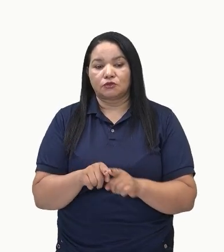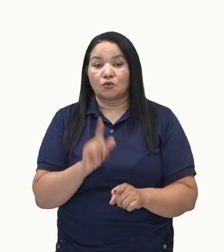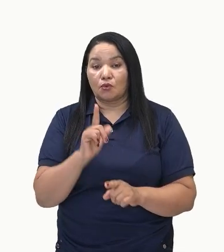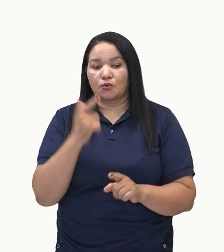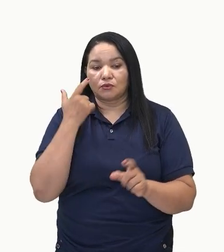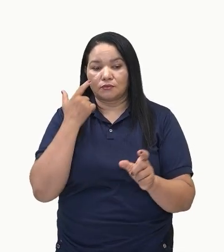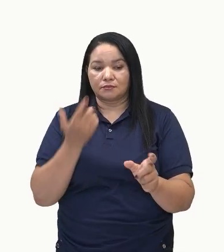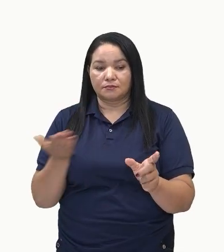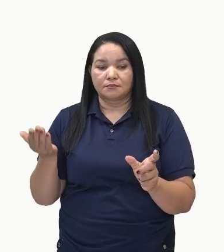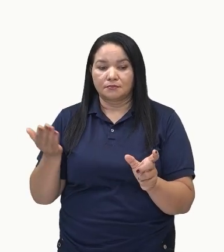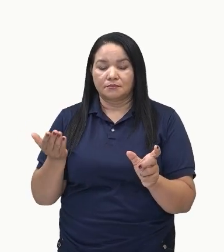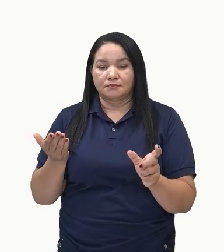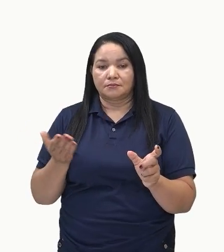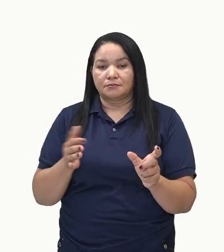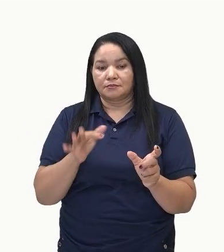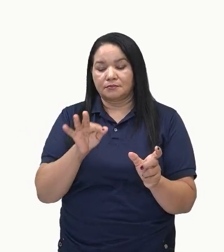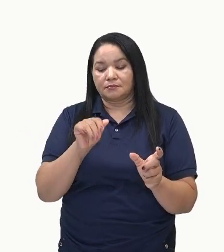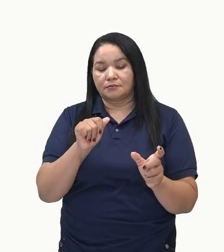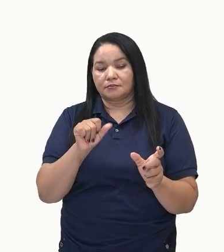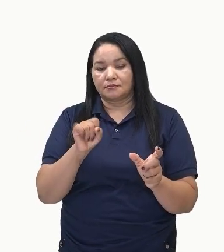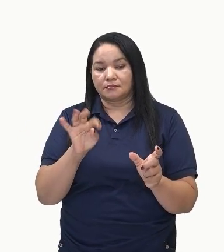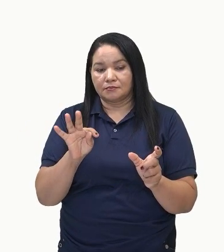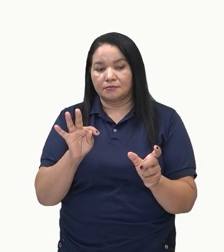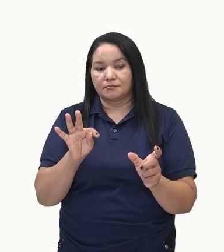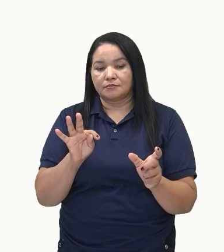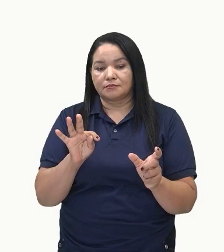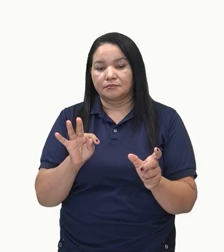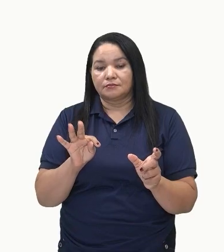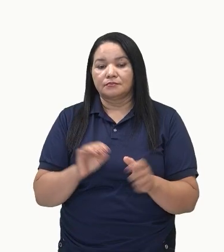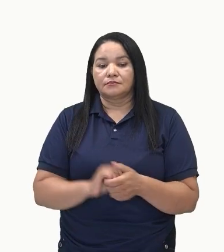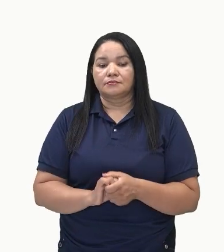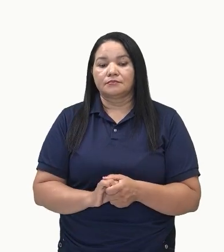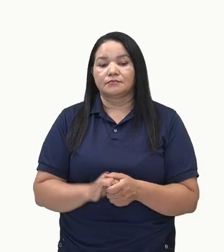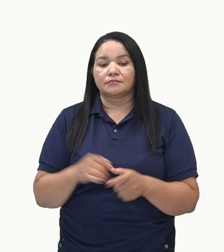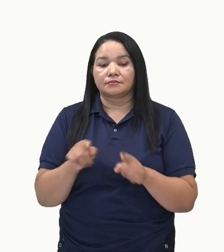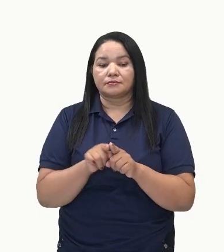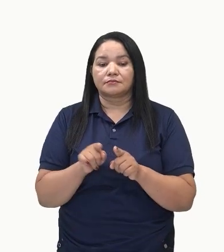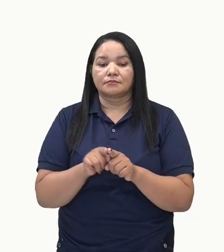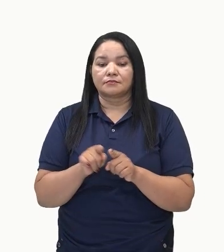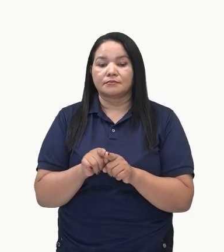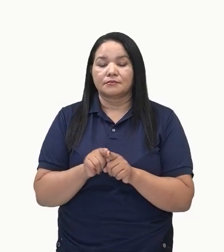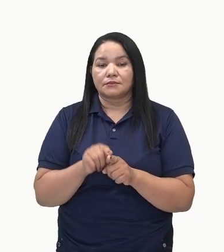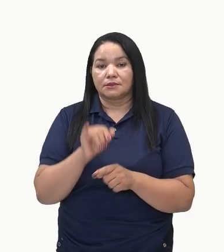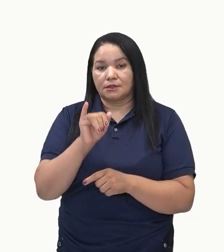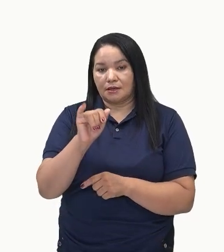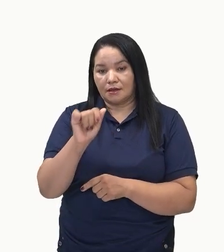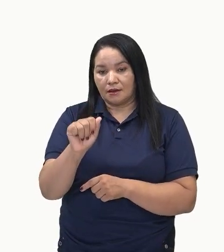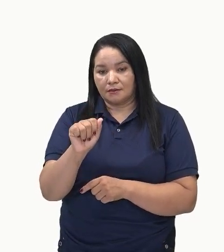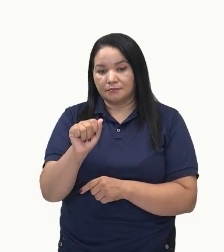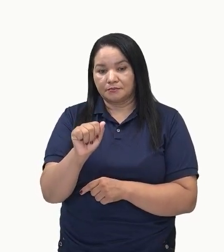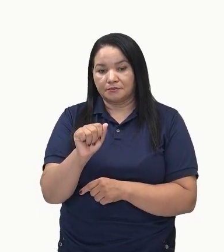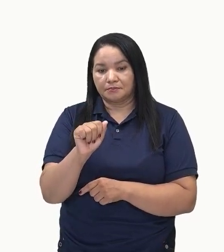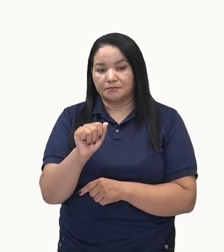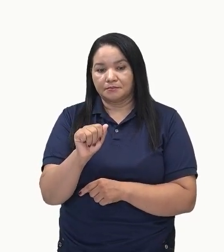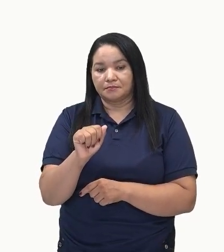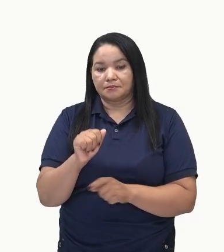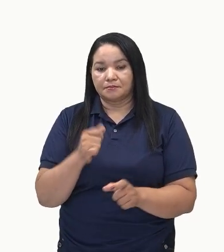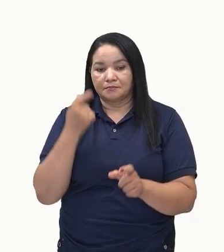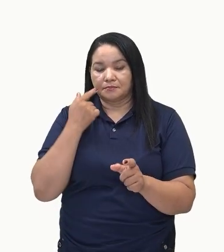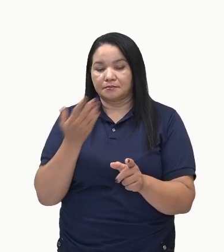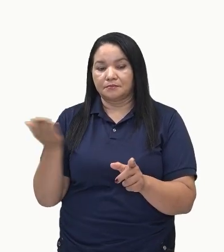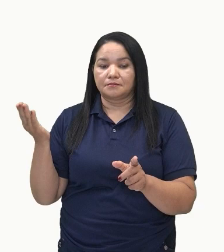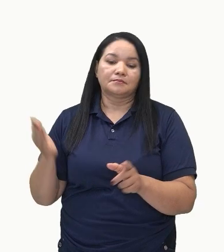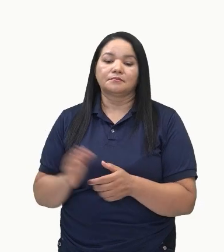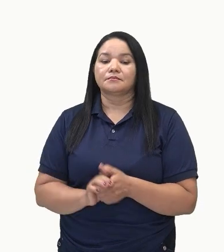rápido. And Artificial Intelligence, AI, né? Abreviação de Artificial Intelligence, inteligência artificial,